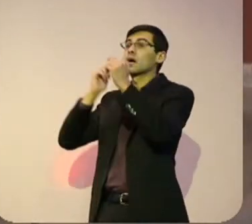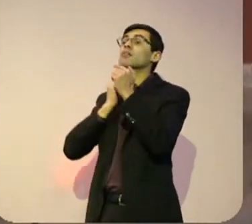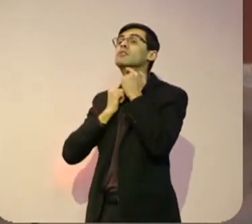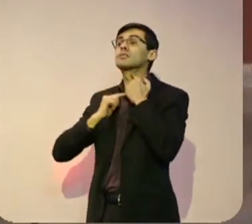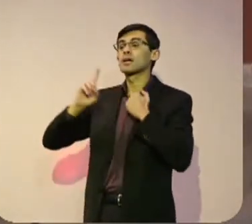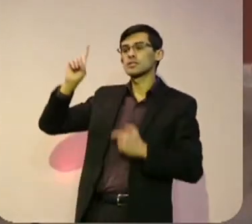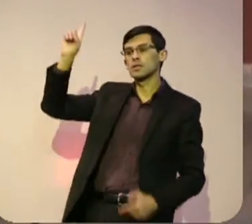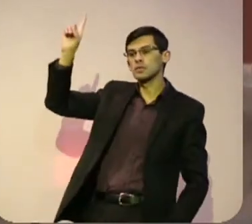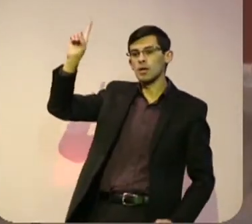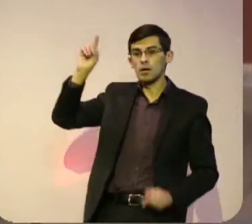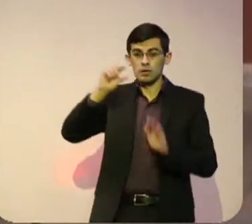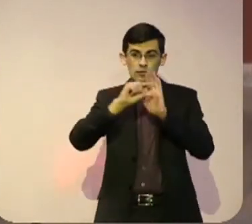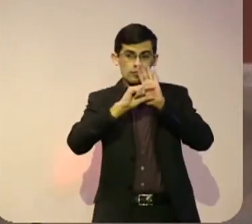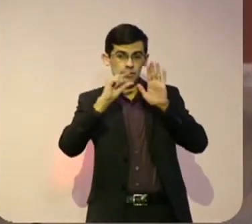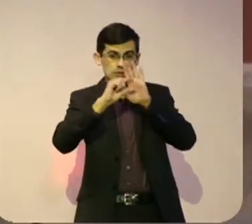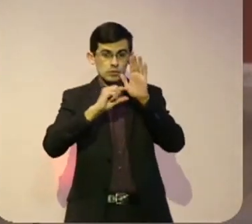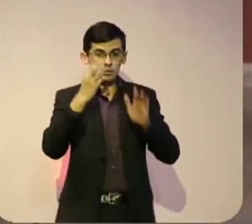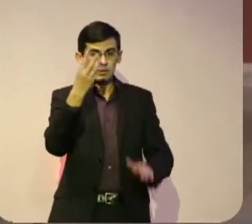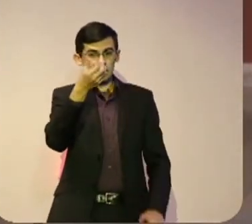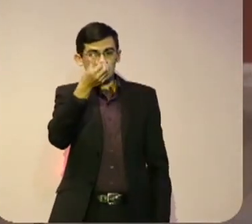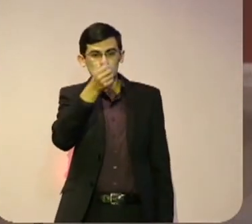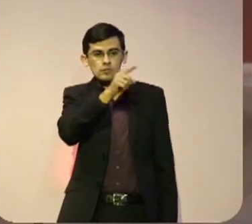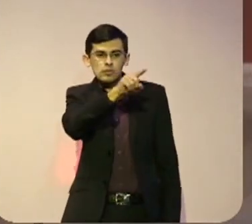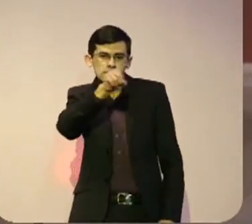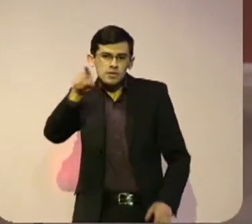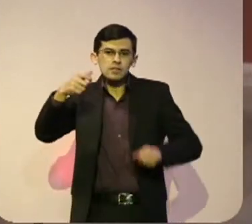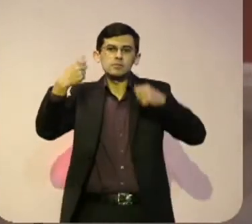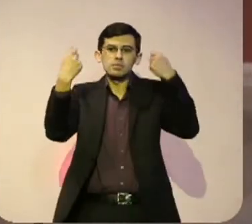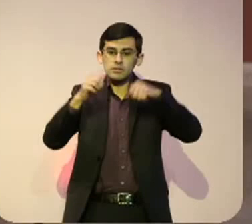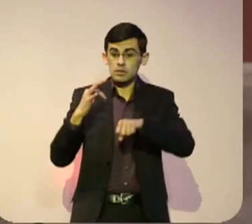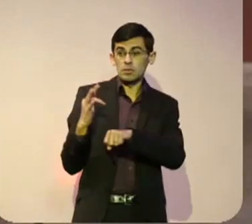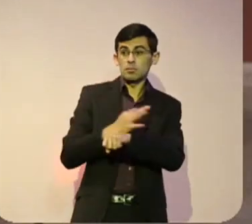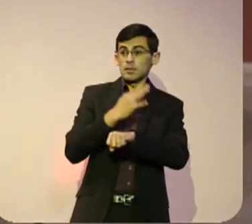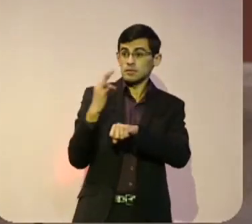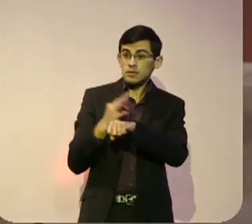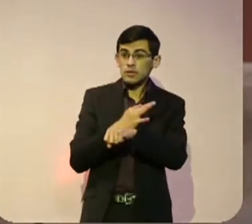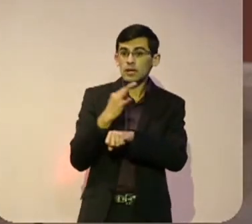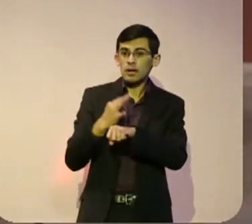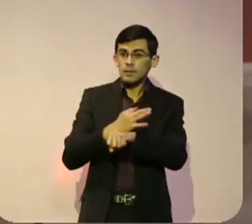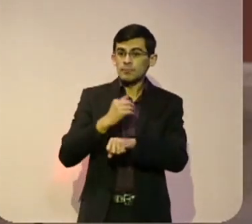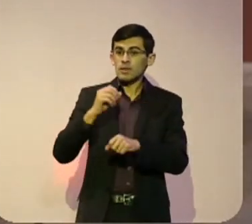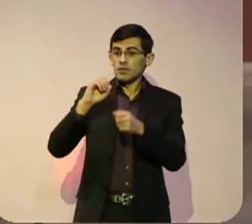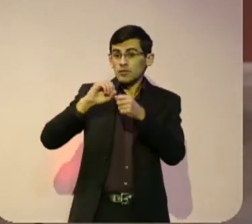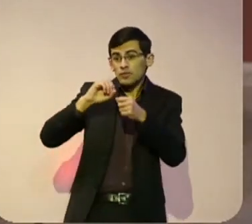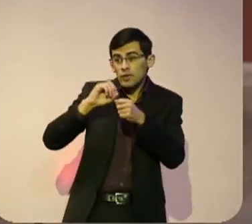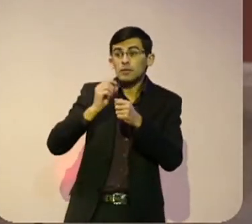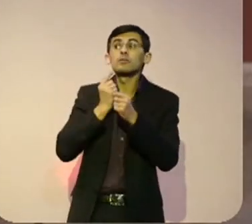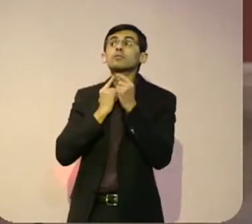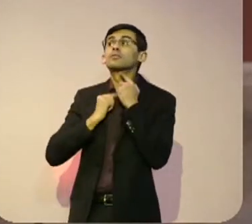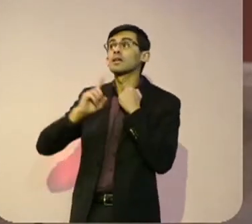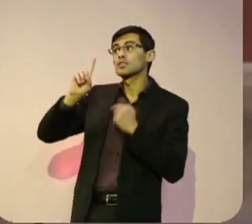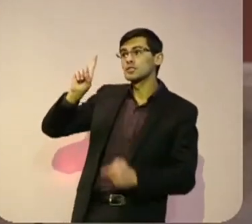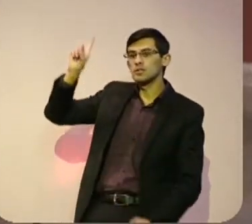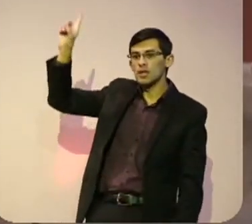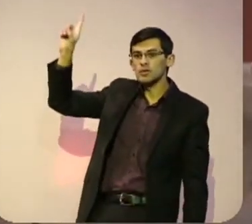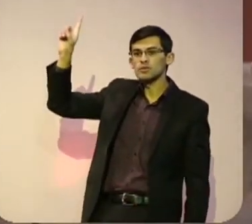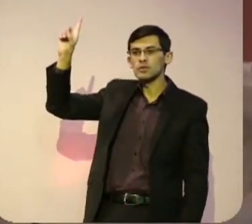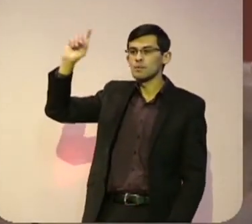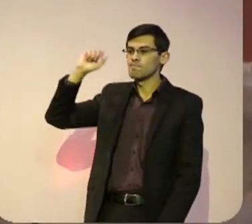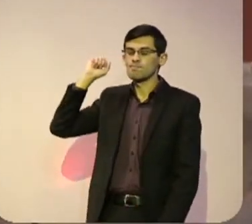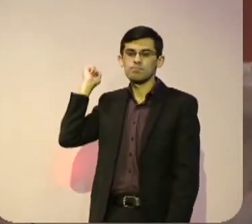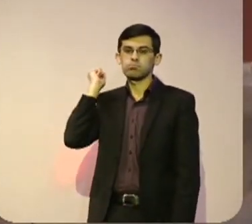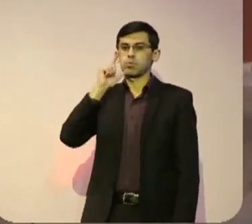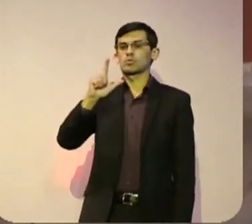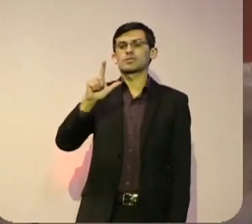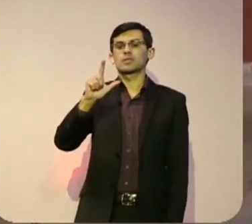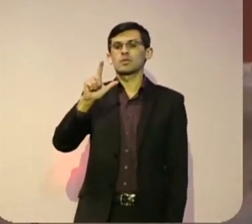versículo 36 vai dizer: vocês precisam perseverar para que, havendo feito a vontade de Deus,